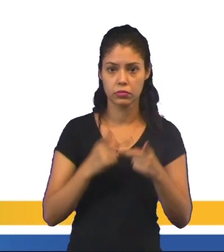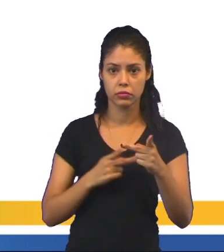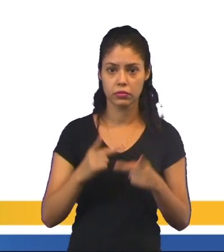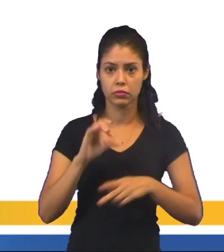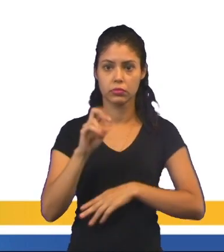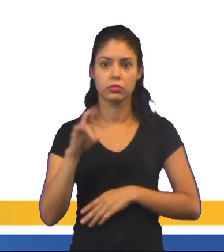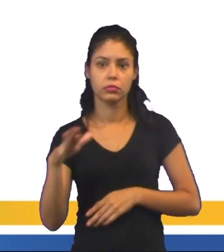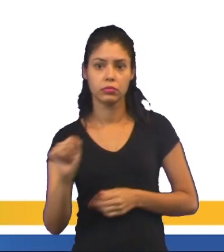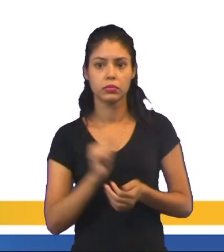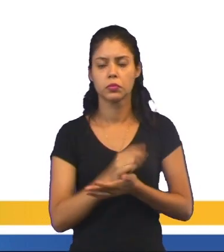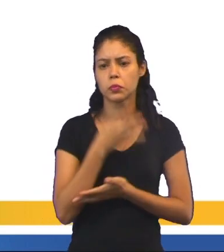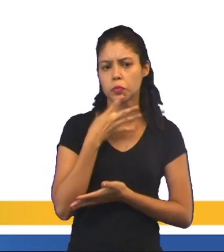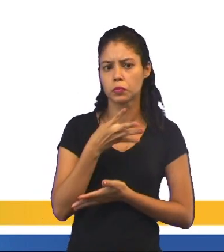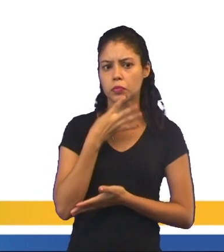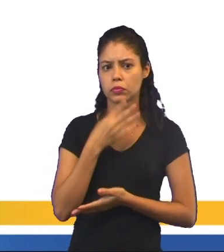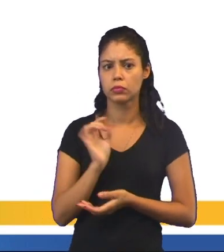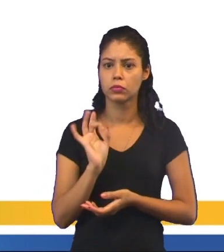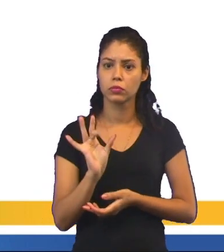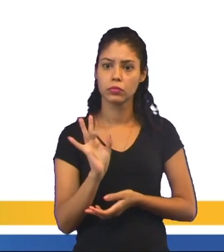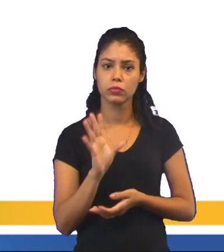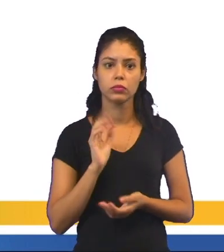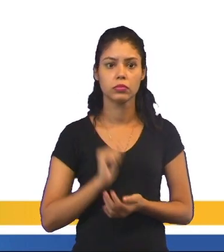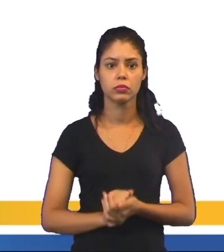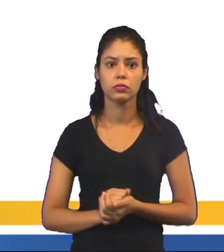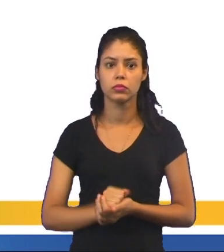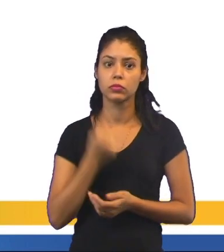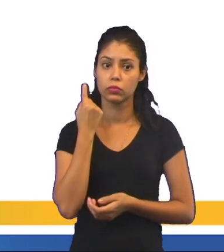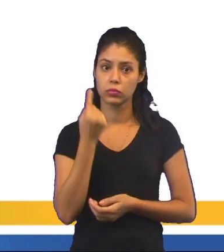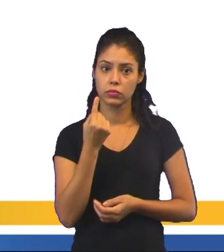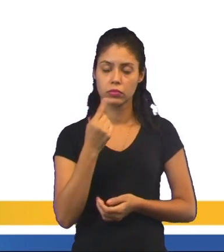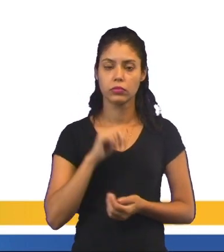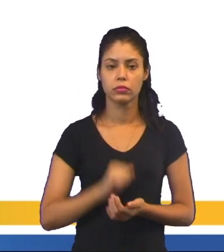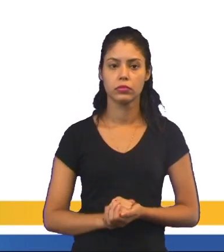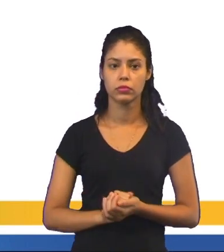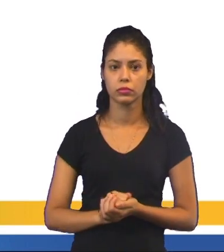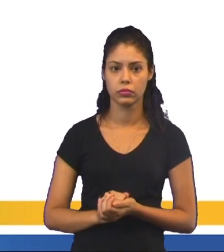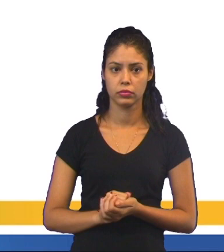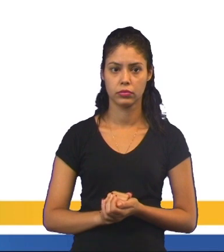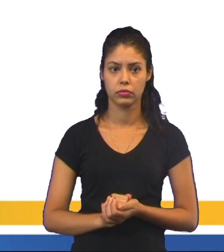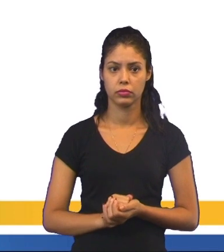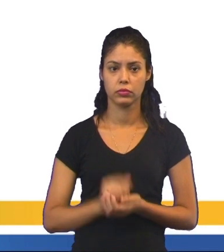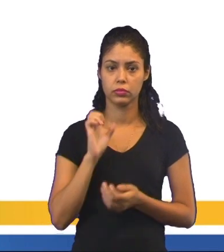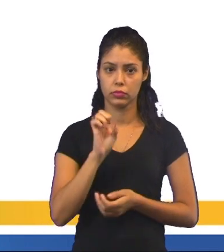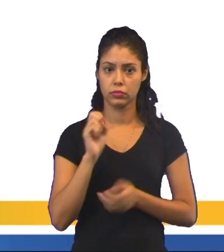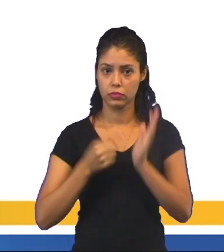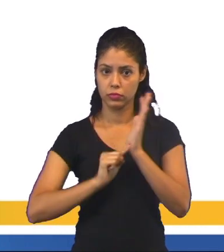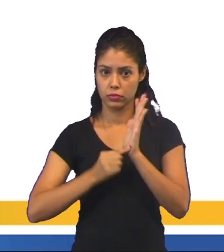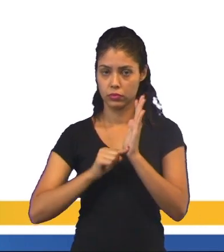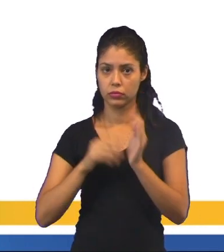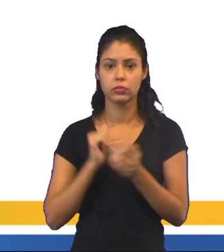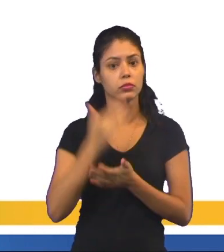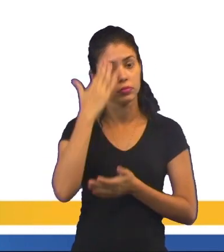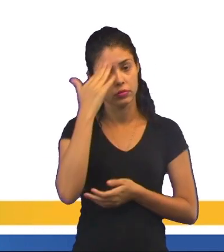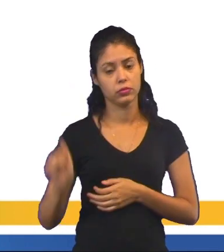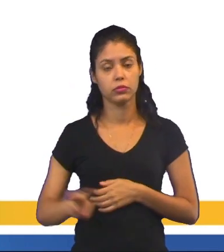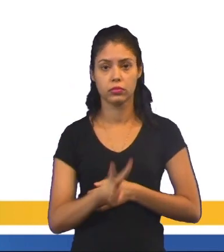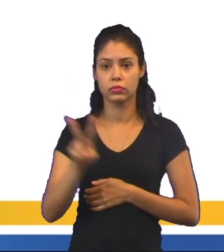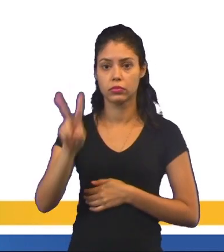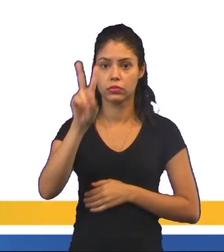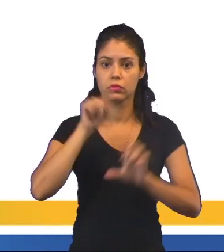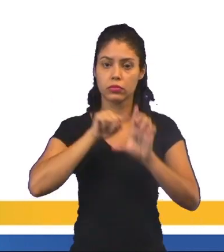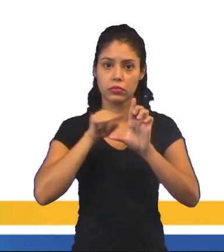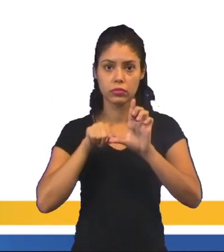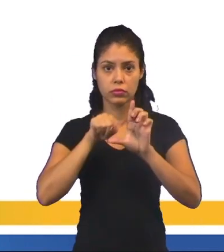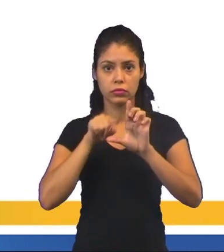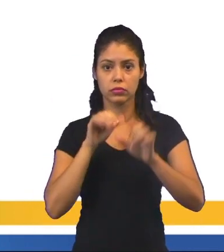reta no plano cartesiano conhecendo apenas um de seus infinitos pontos e